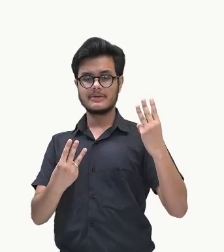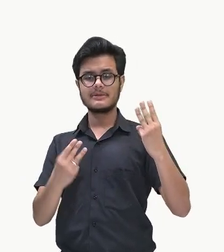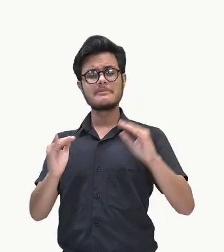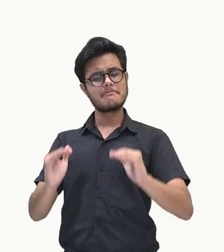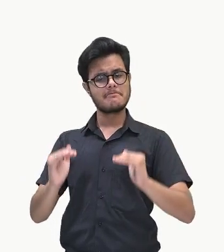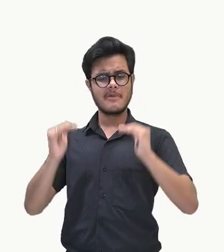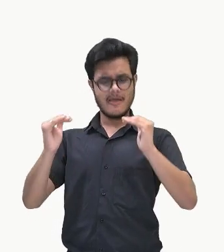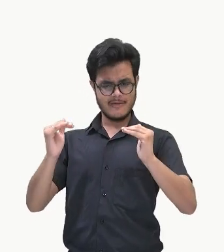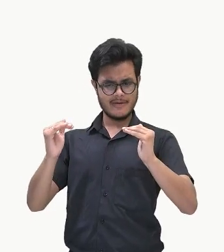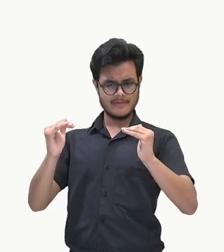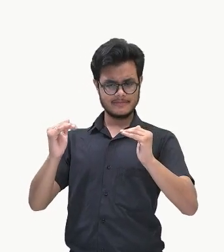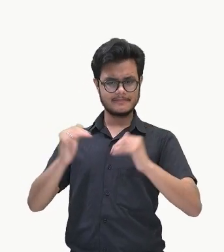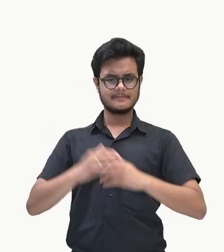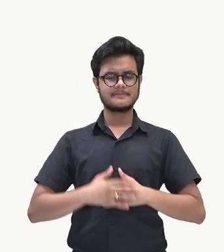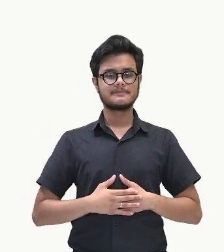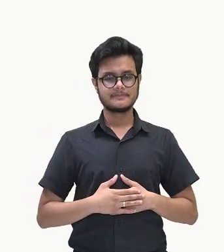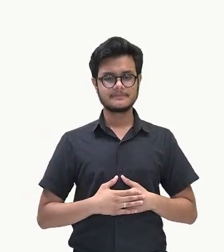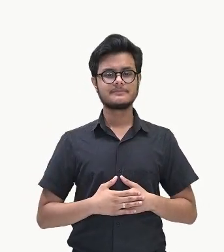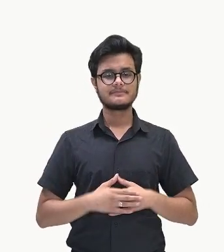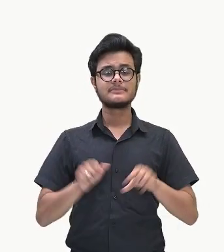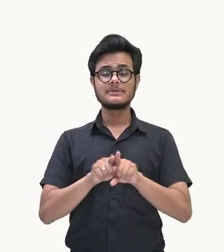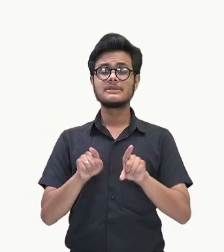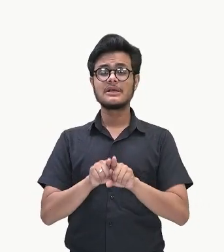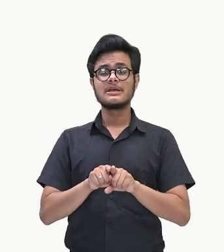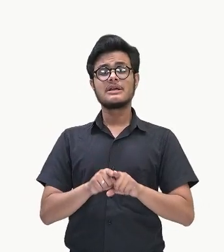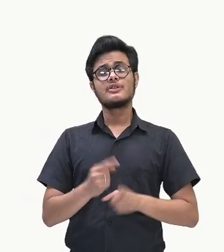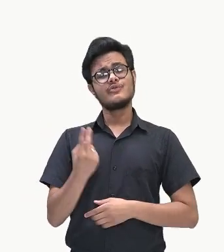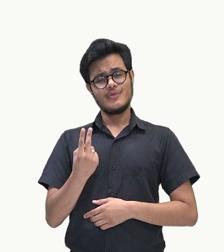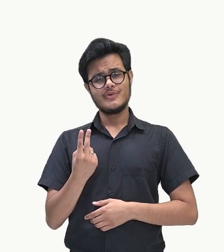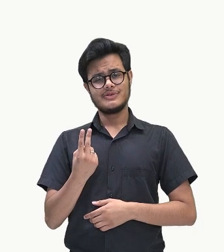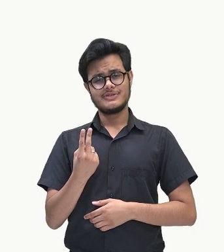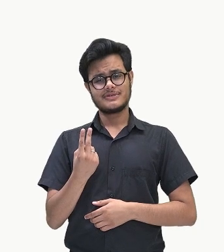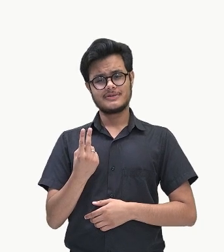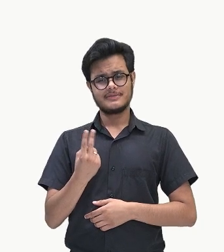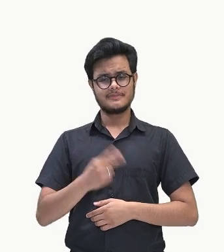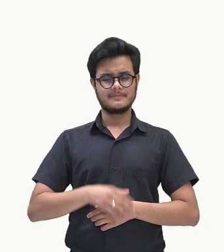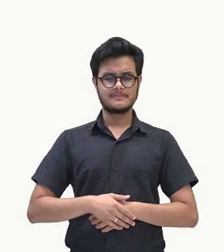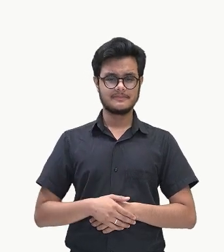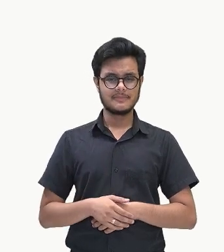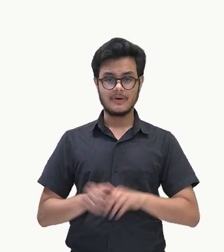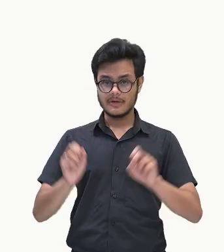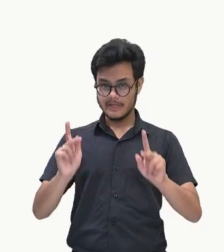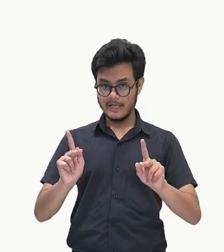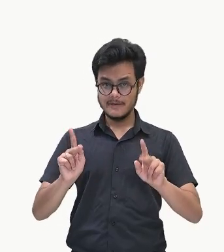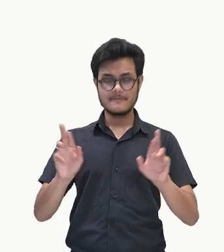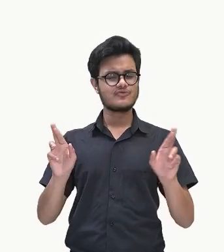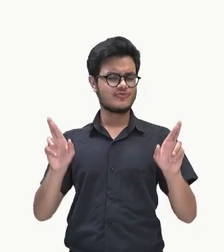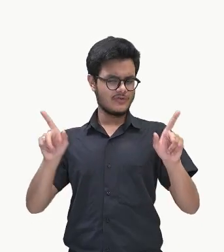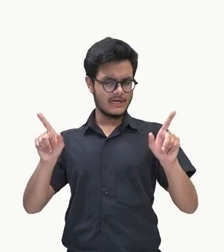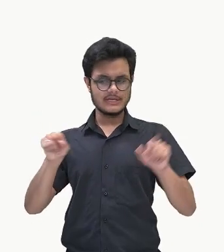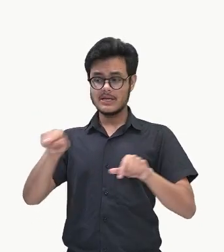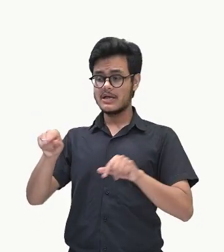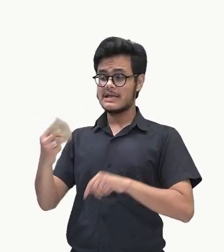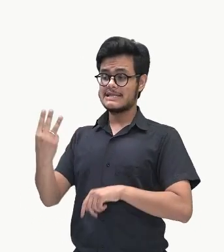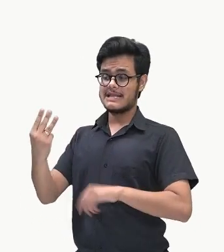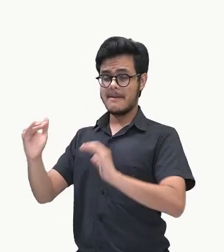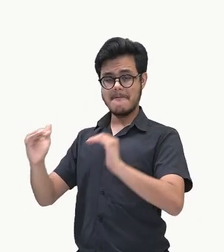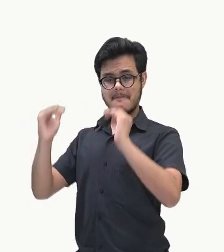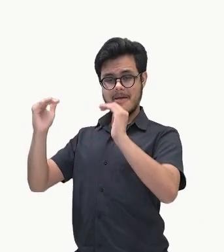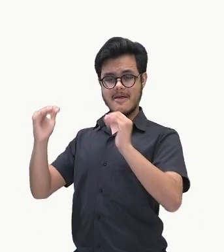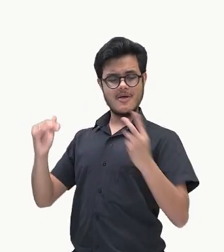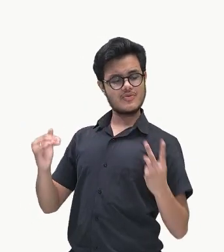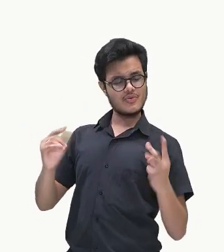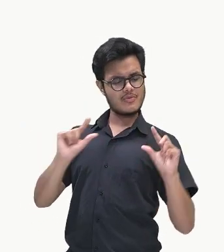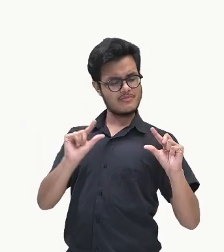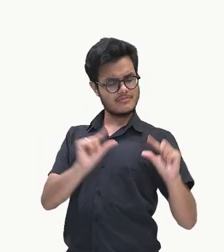é maior do que a raiz cúbica de 2. Tudo bem? Aqui no